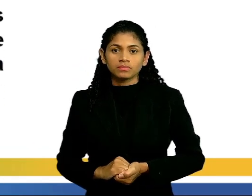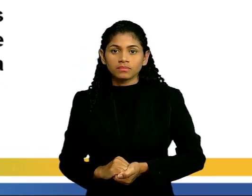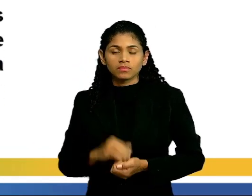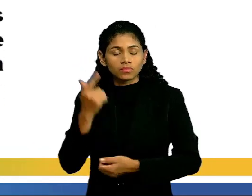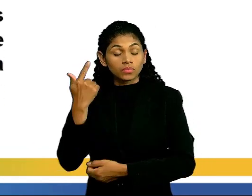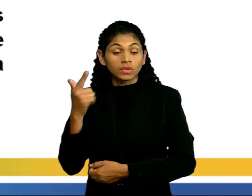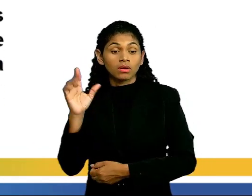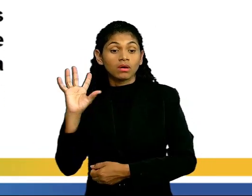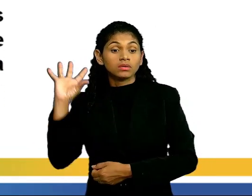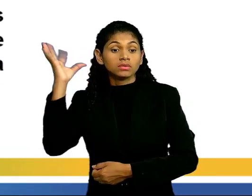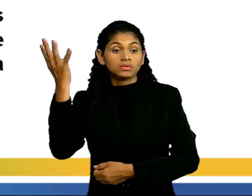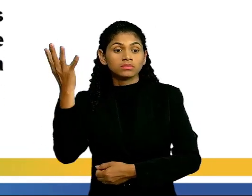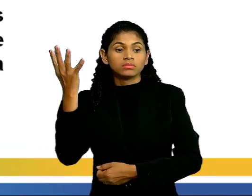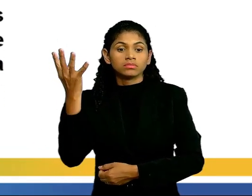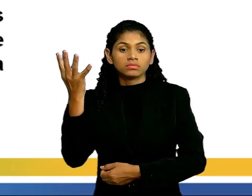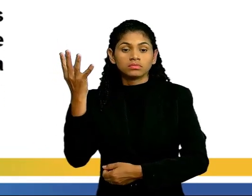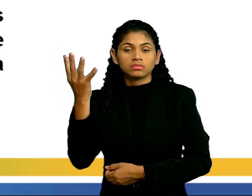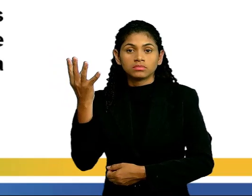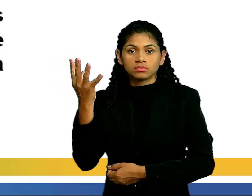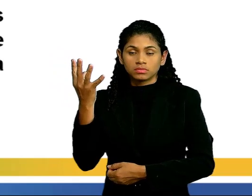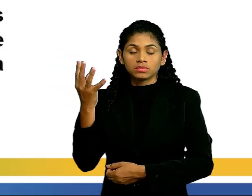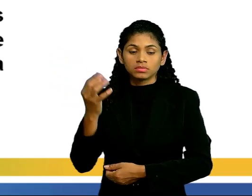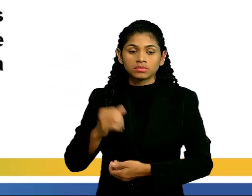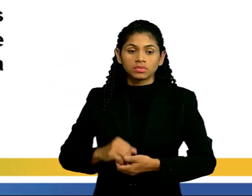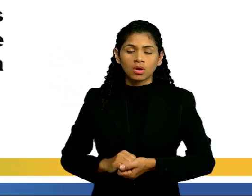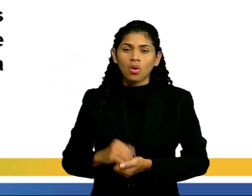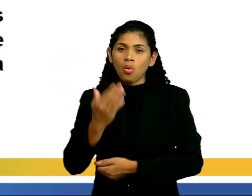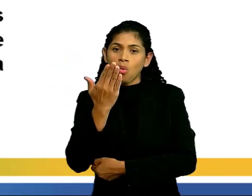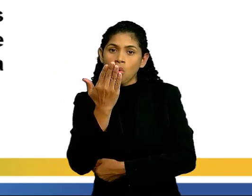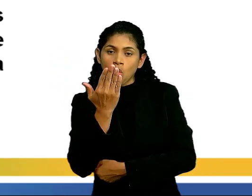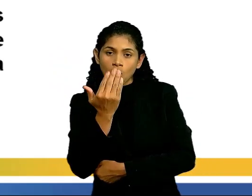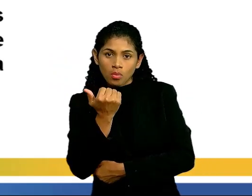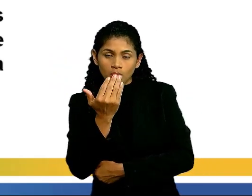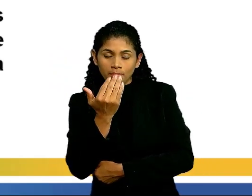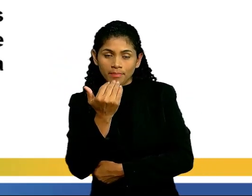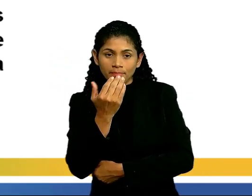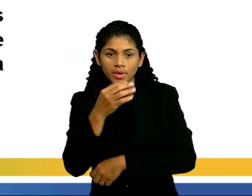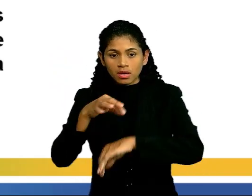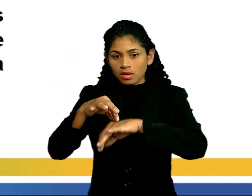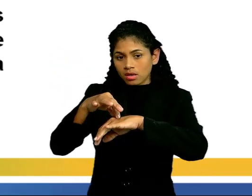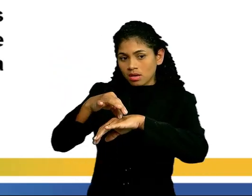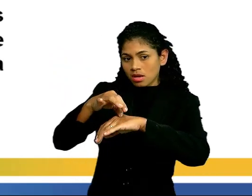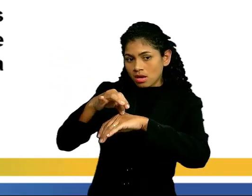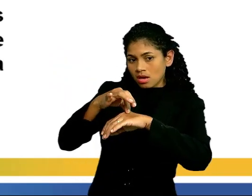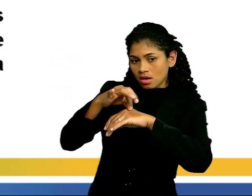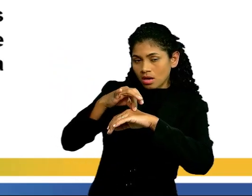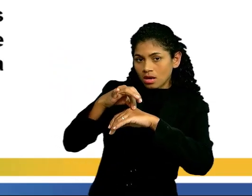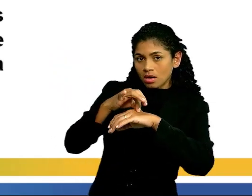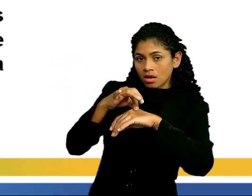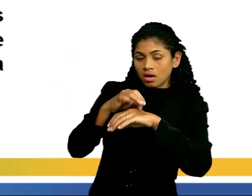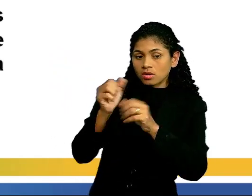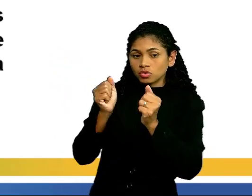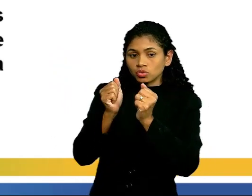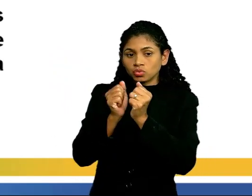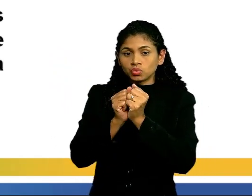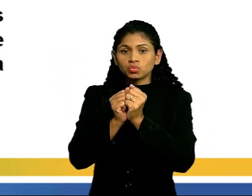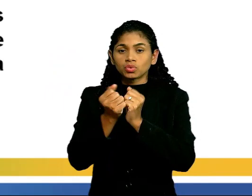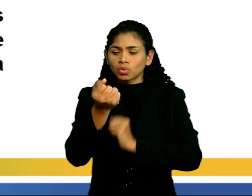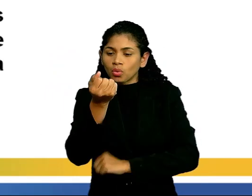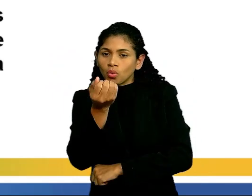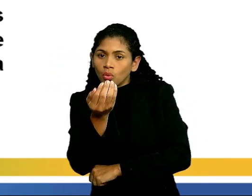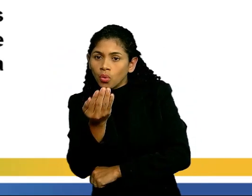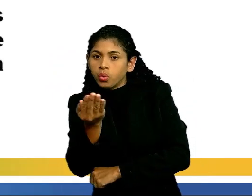com comer-se carne com farinha. Então a gente tem um erro aí, um desvio de concordância, em que